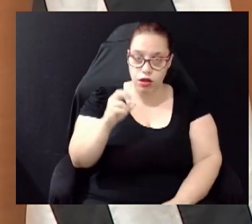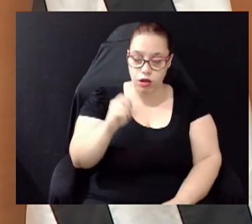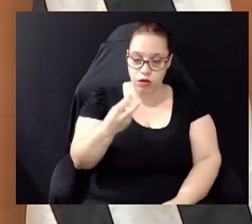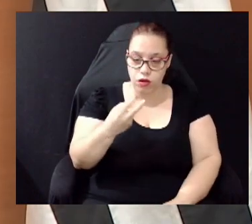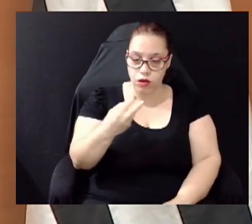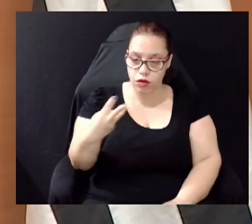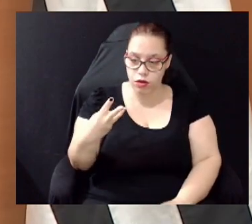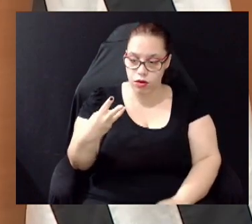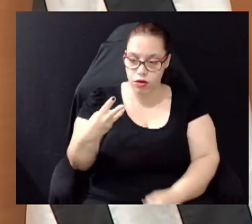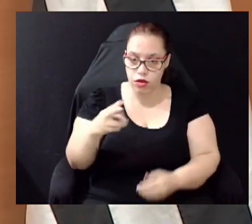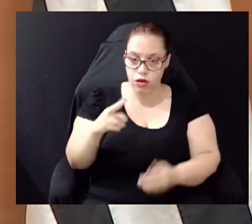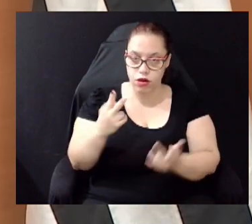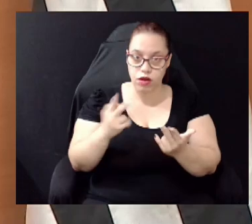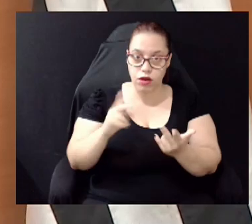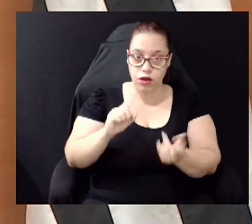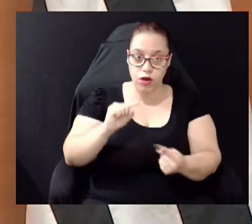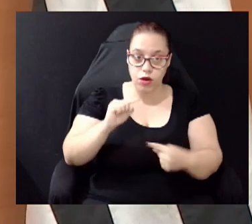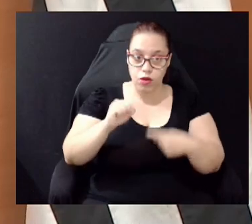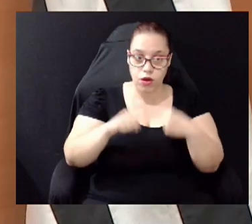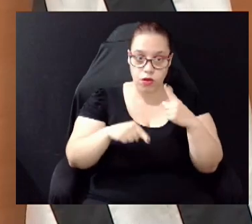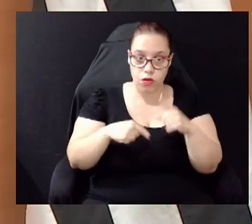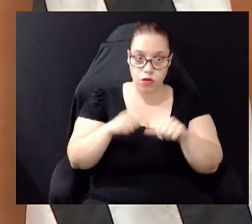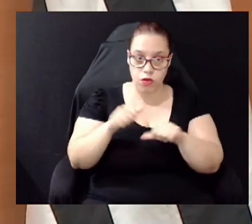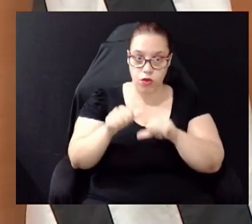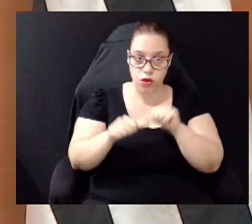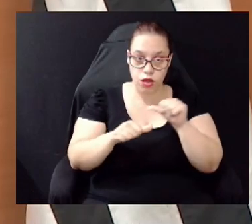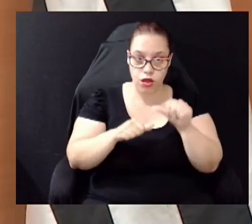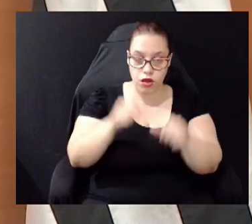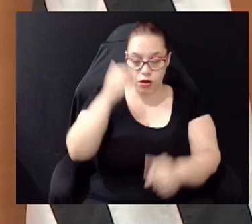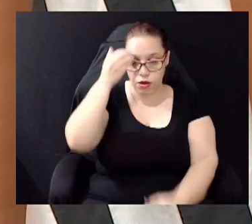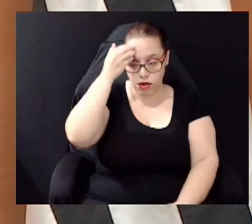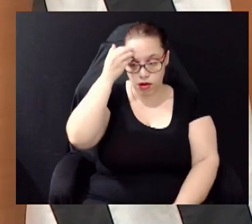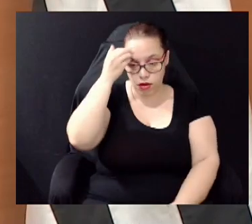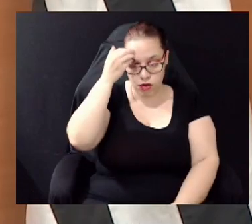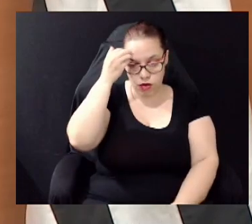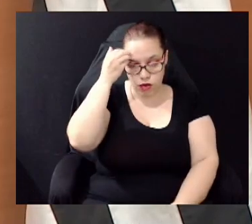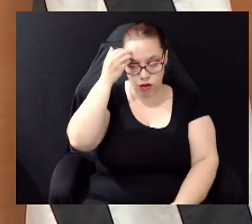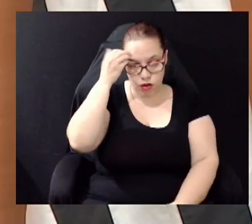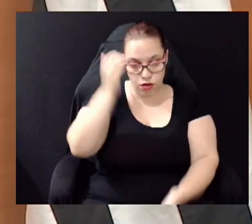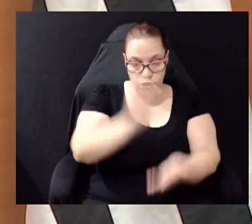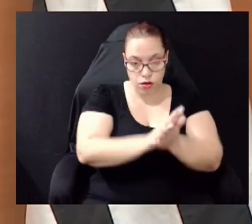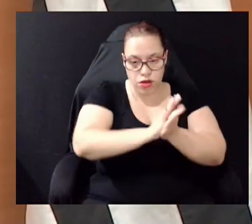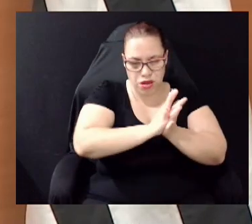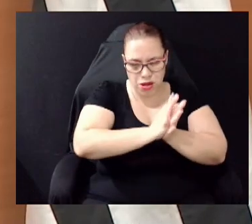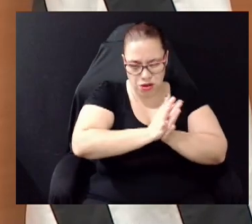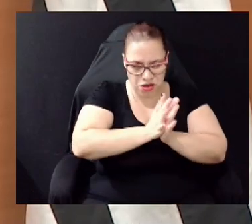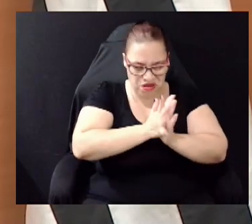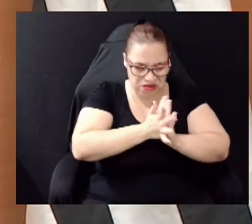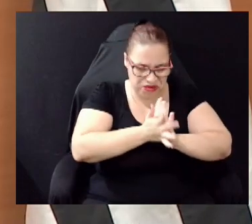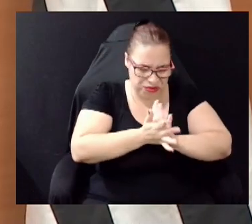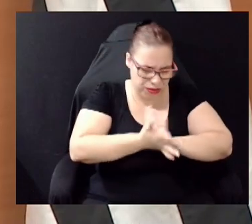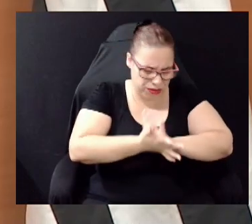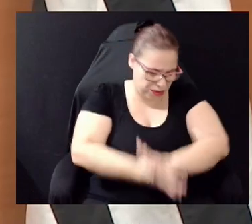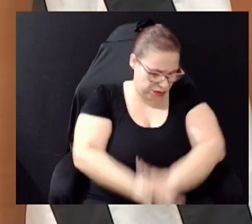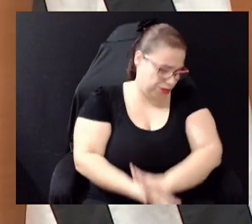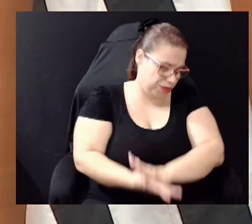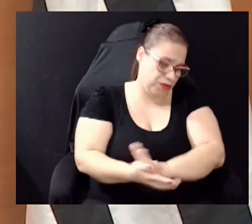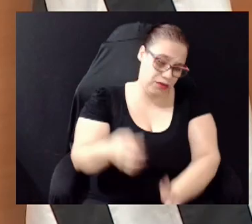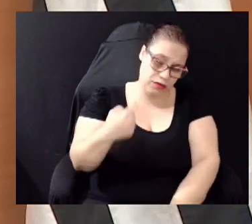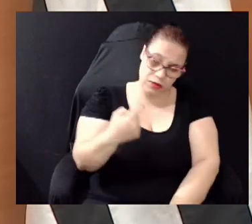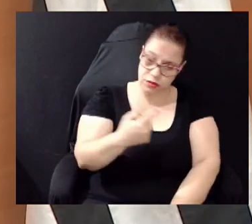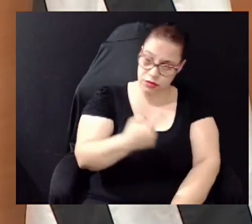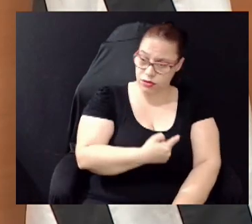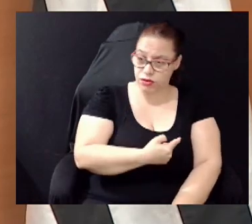para virar. E eu acho que é sintoma dessa sociedade que está massacrando a gente. E vai ser, quando a gente está falando